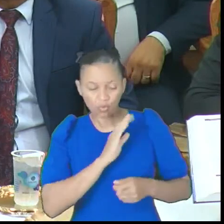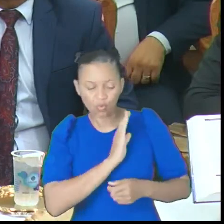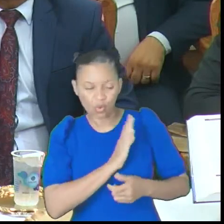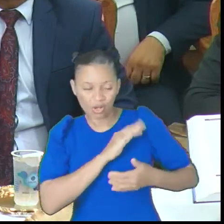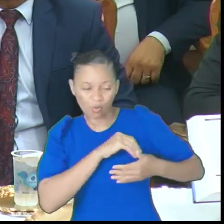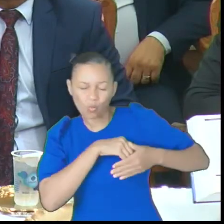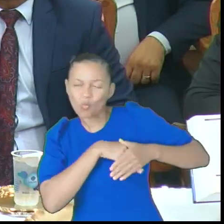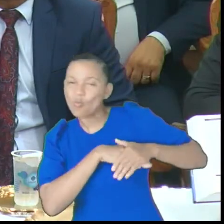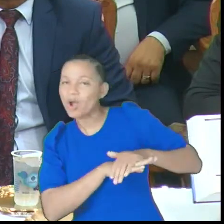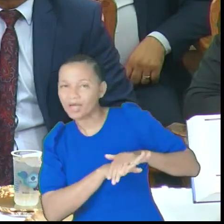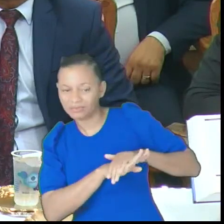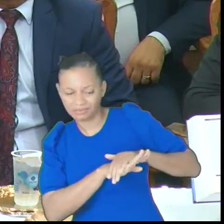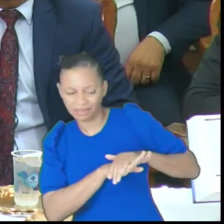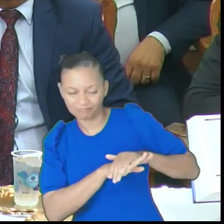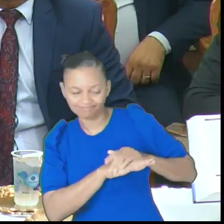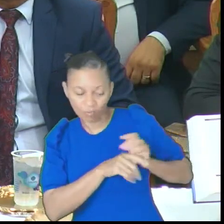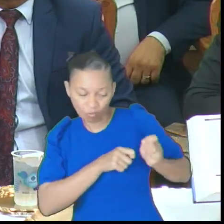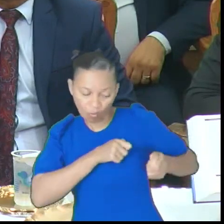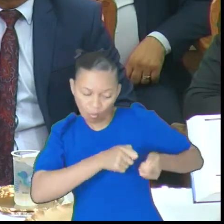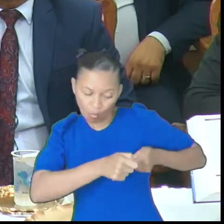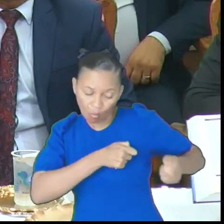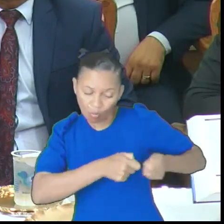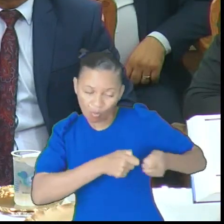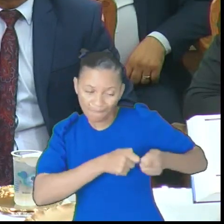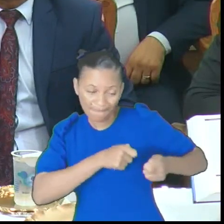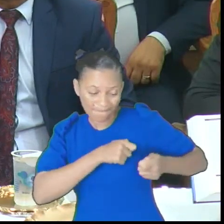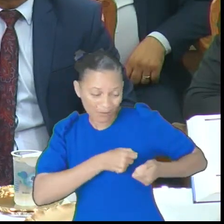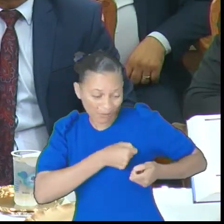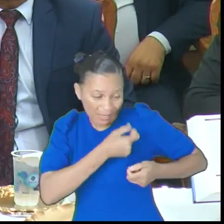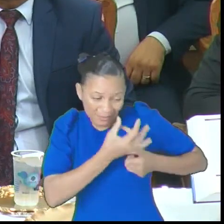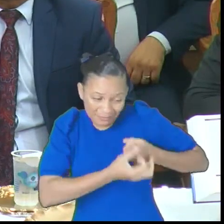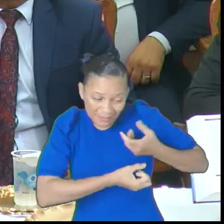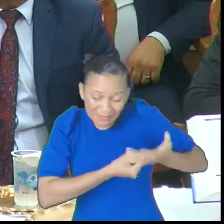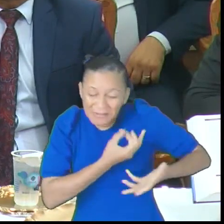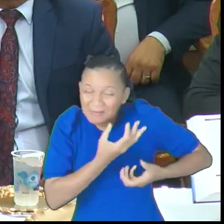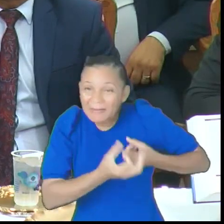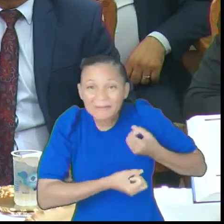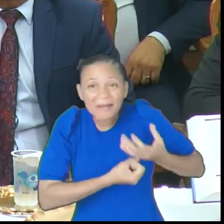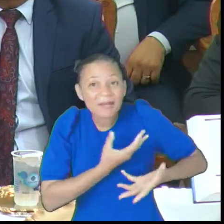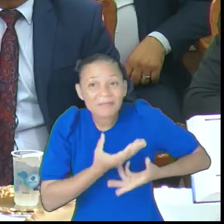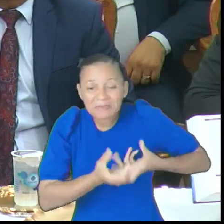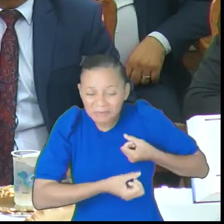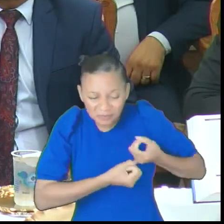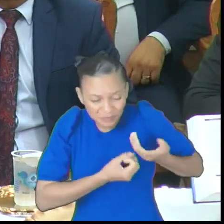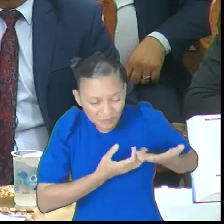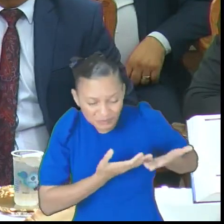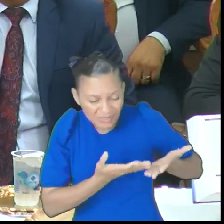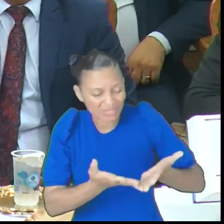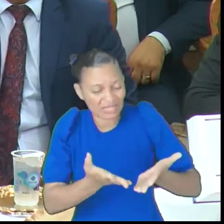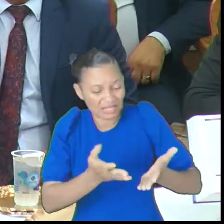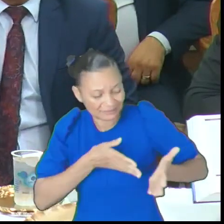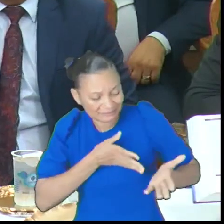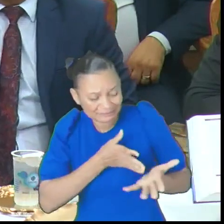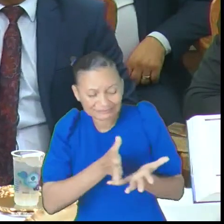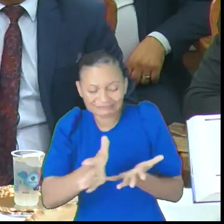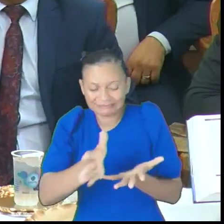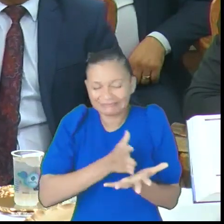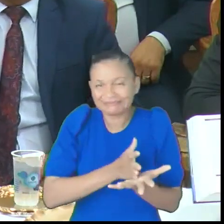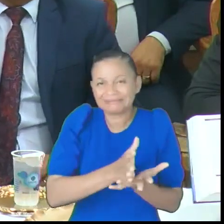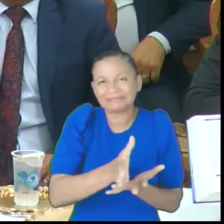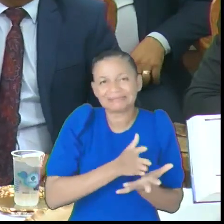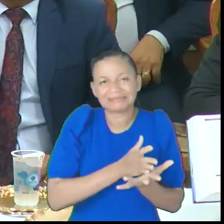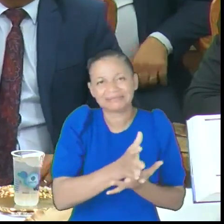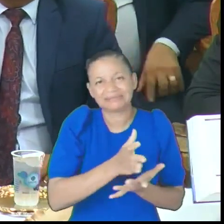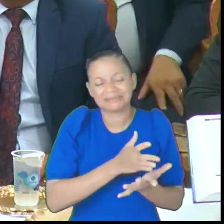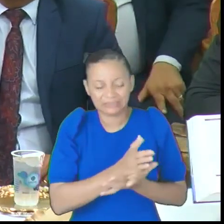porque dele procedem todas as saídas da sua vida. O